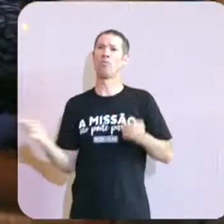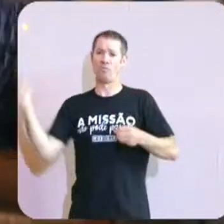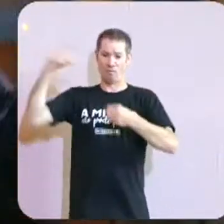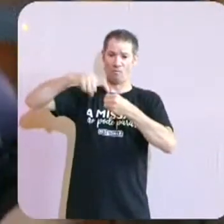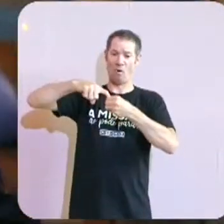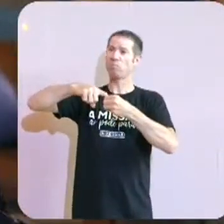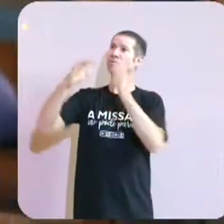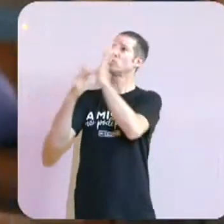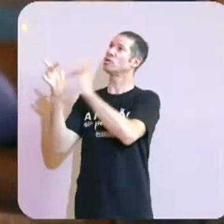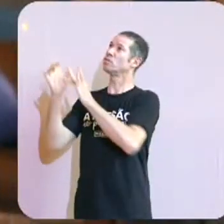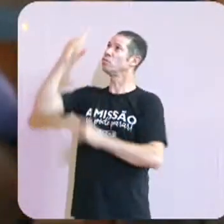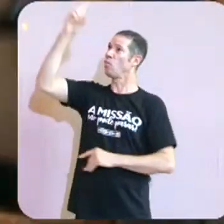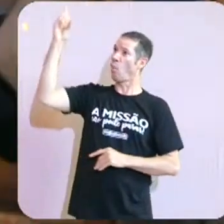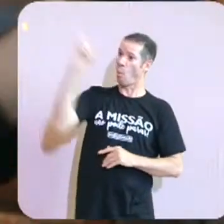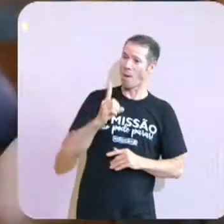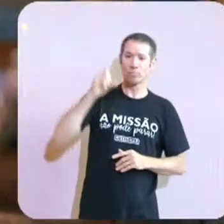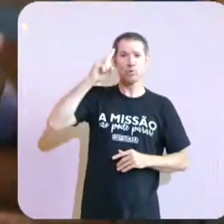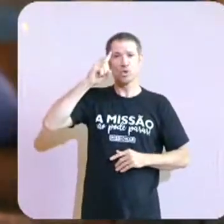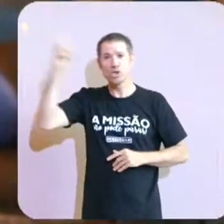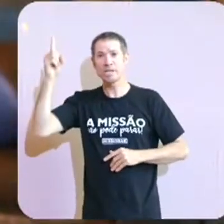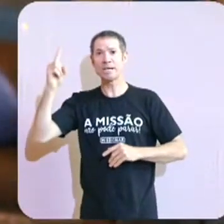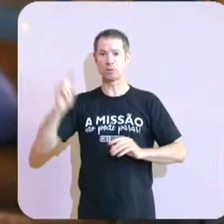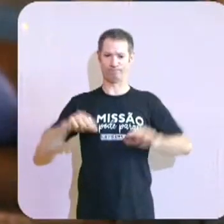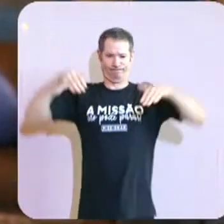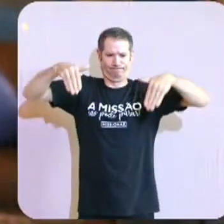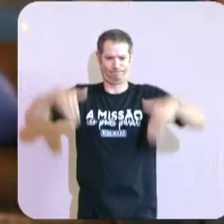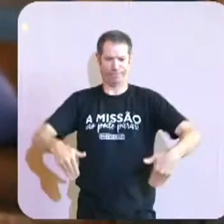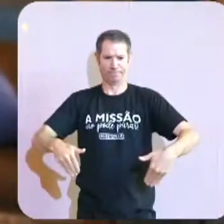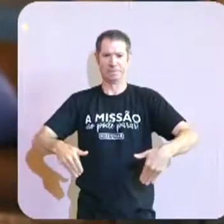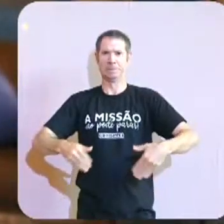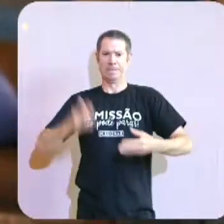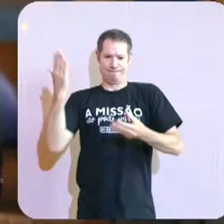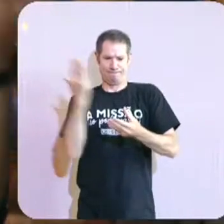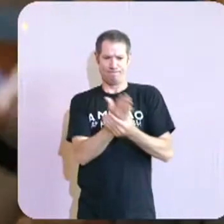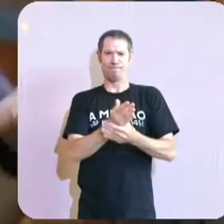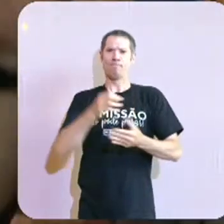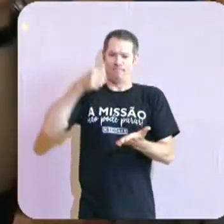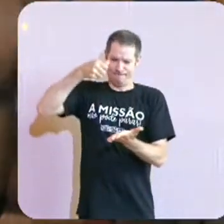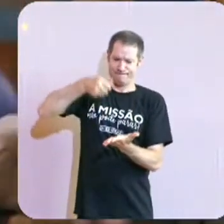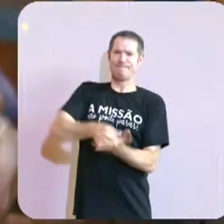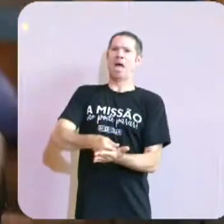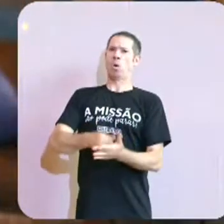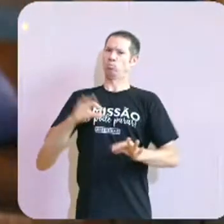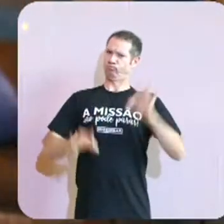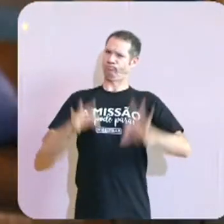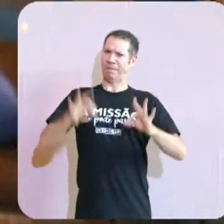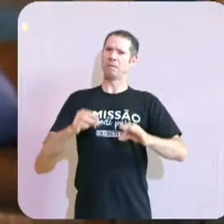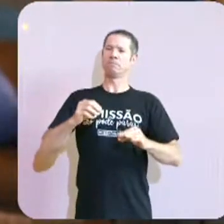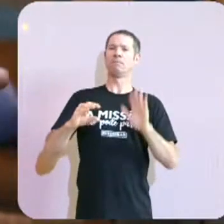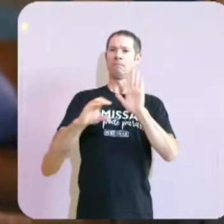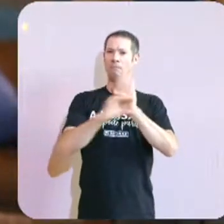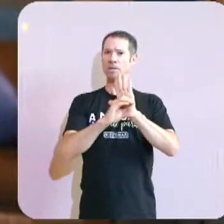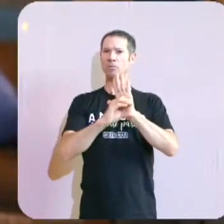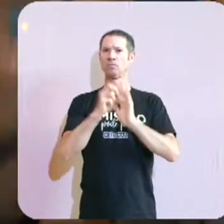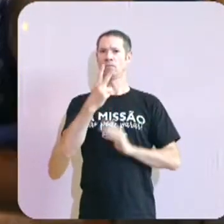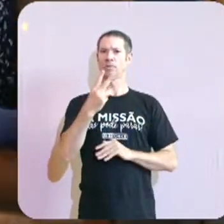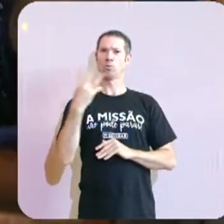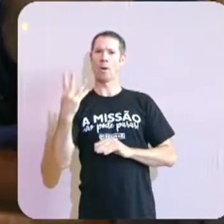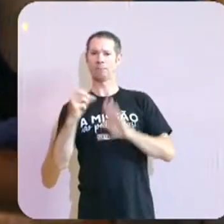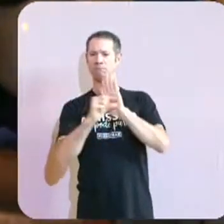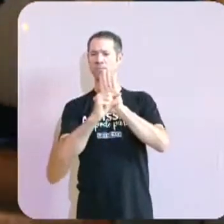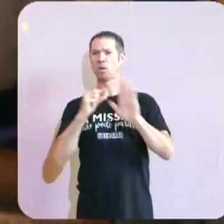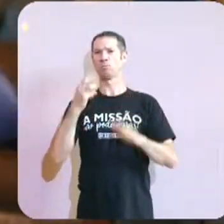Jesus, para o dia do juízo? Quando seria o fim de todas as coisas? E aí, Mateus 24:3, a gente vê lá os